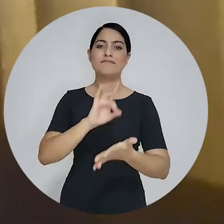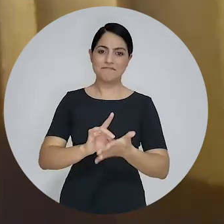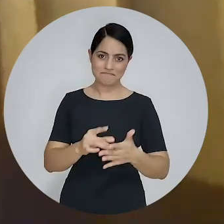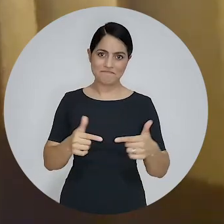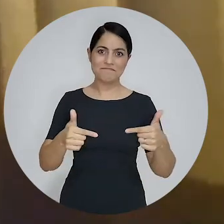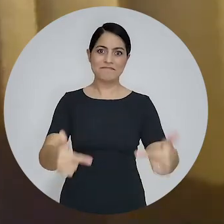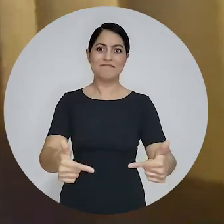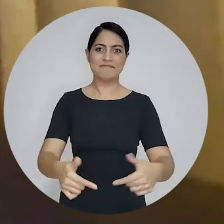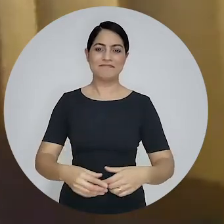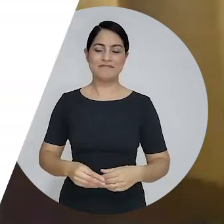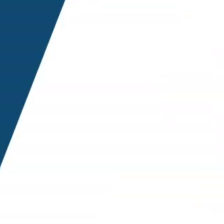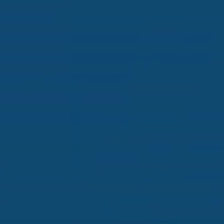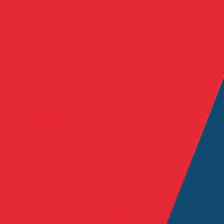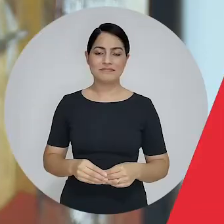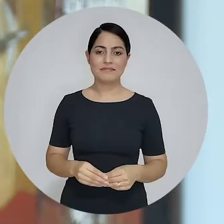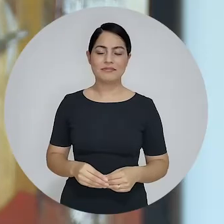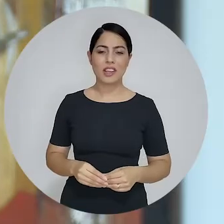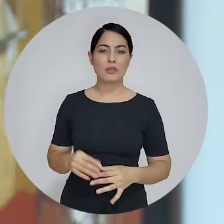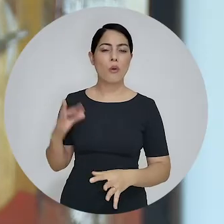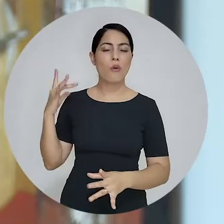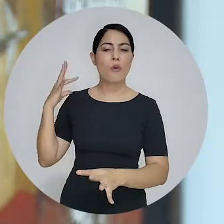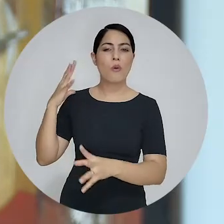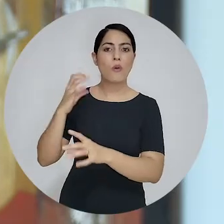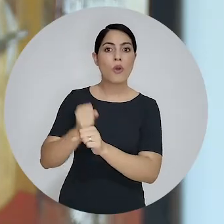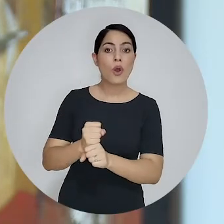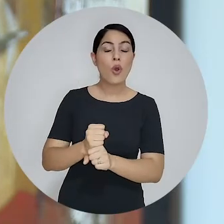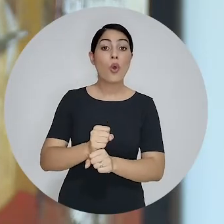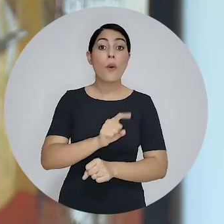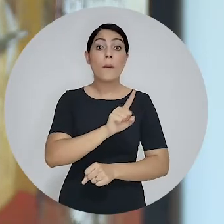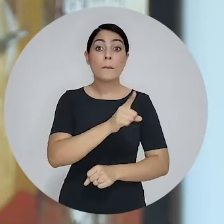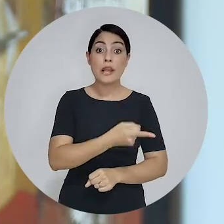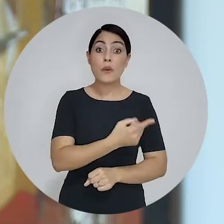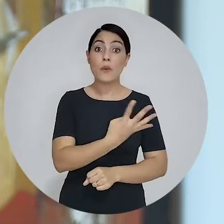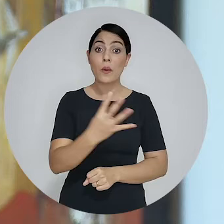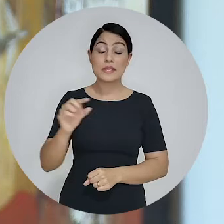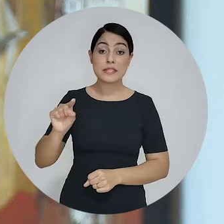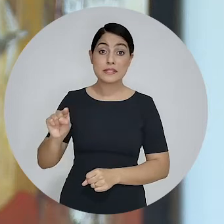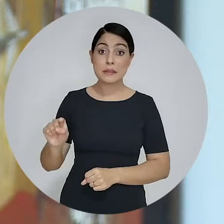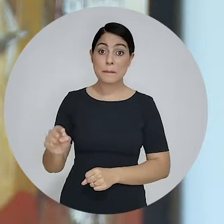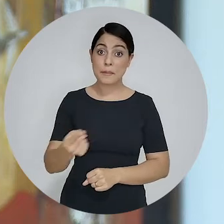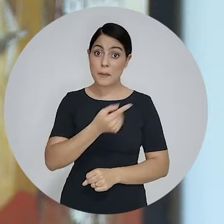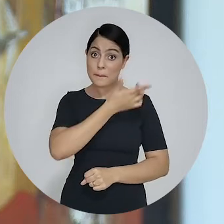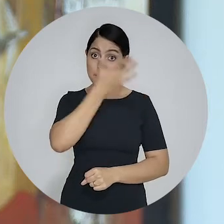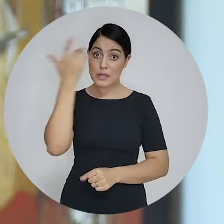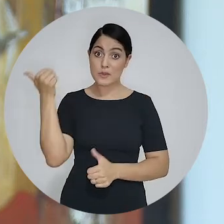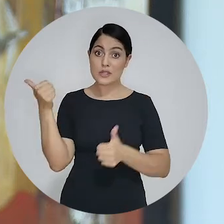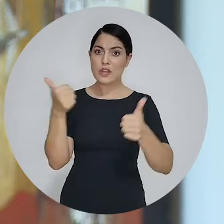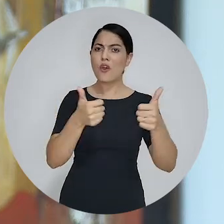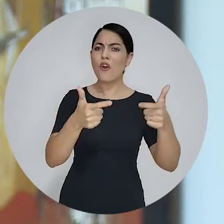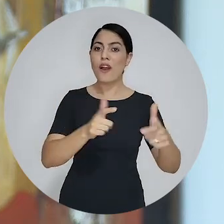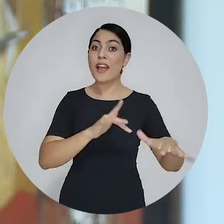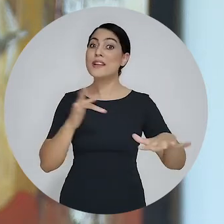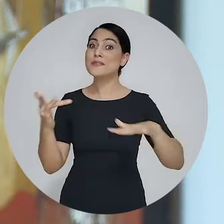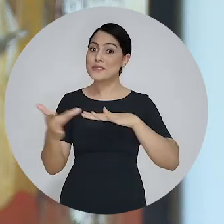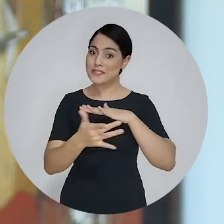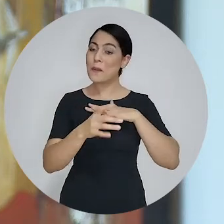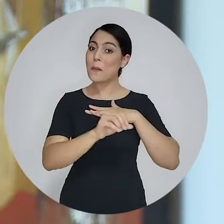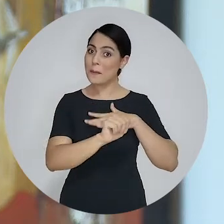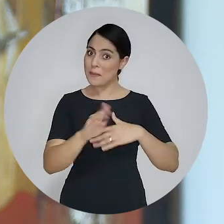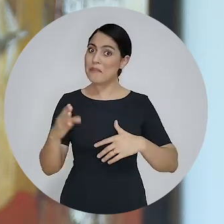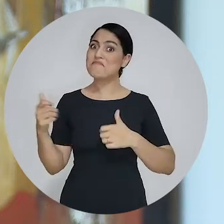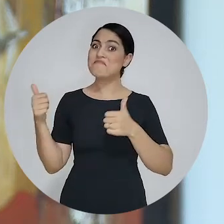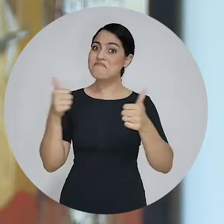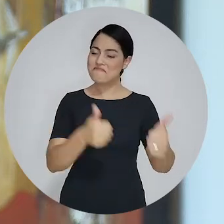importante segmento social. Já somos mais de 1.400.000 seguidores nas redes sociais da Ordem dos